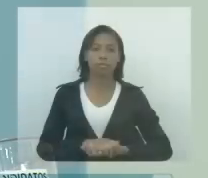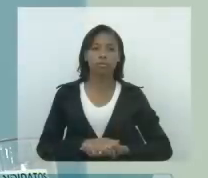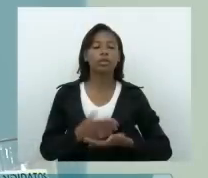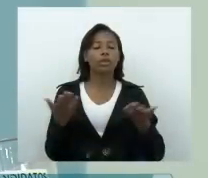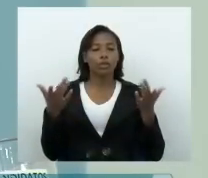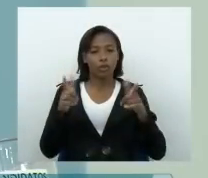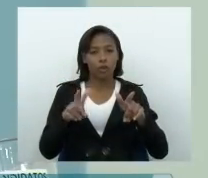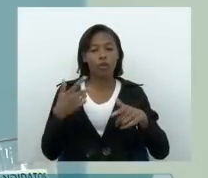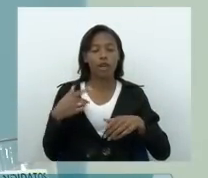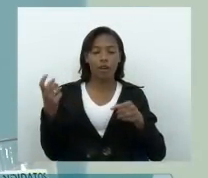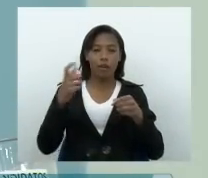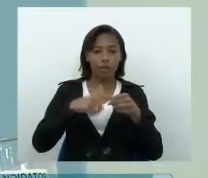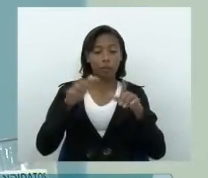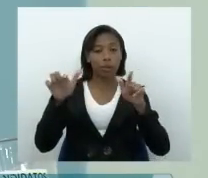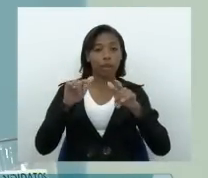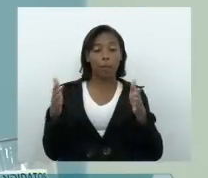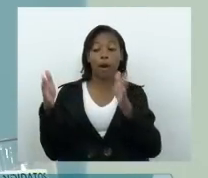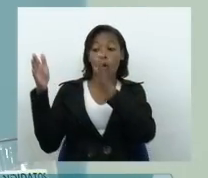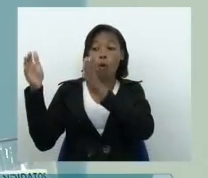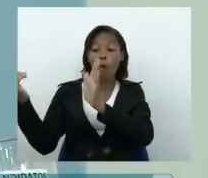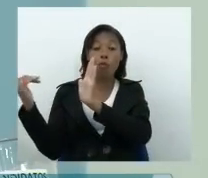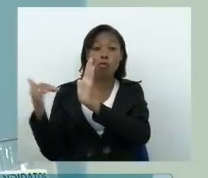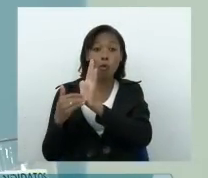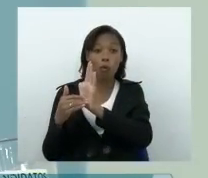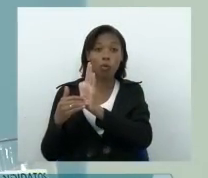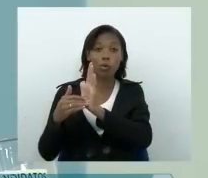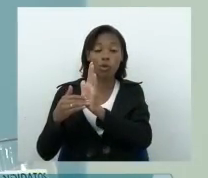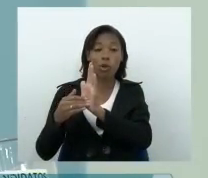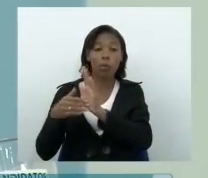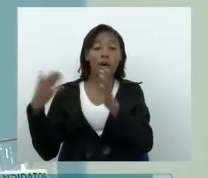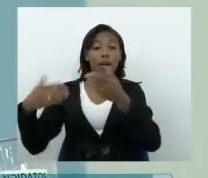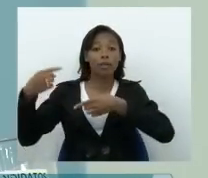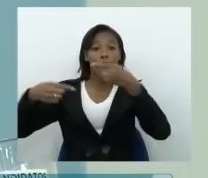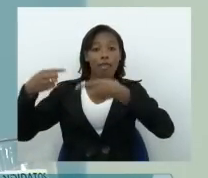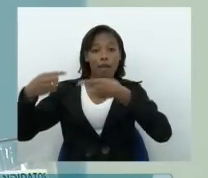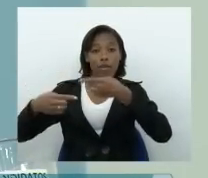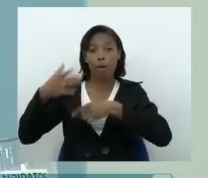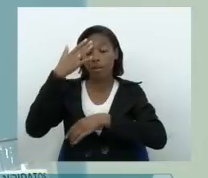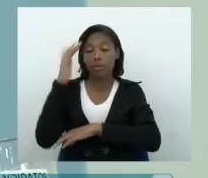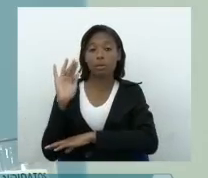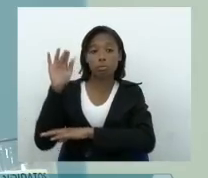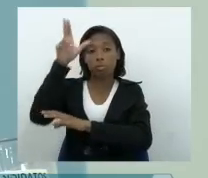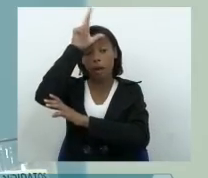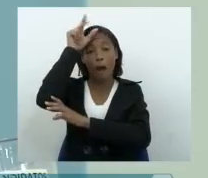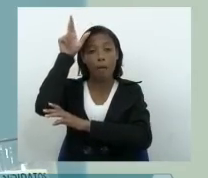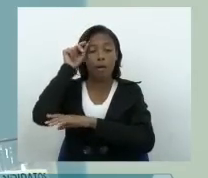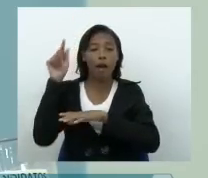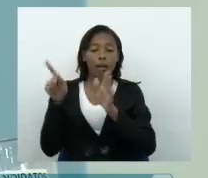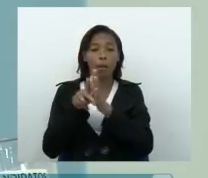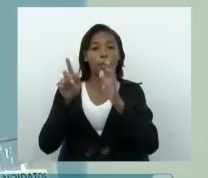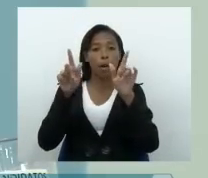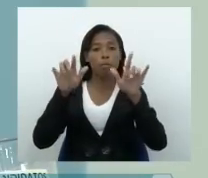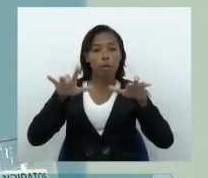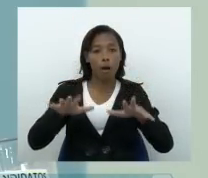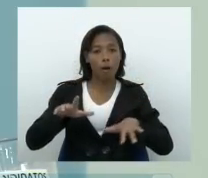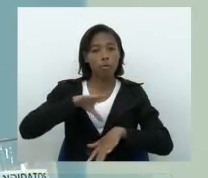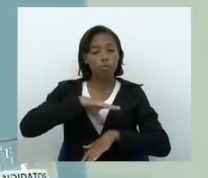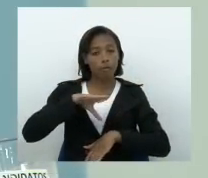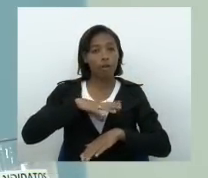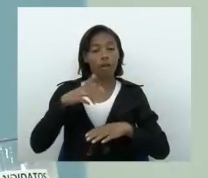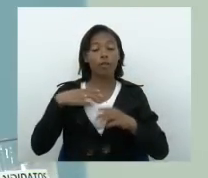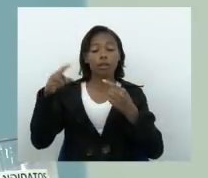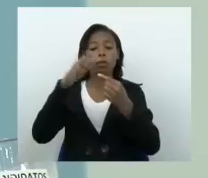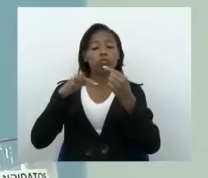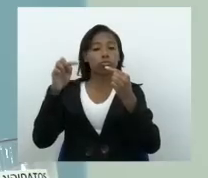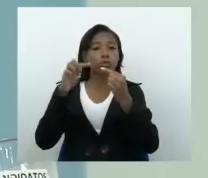Muito bem, estamos de volta então com o último bloco já aqui do debate entre os candidatos a prefeito da cidade de Guarulhos. Neste bloco teremos as considerações